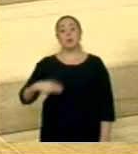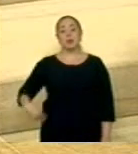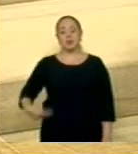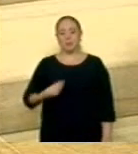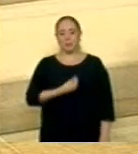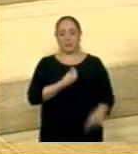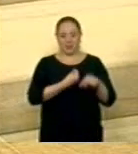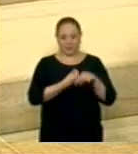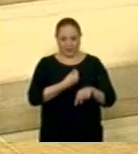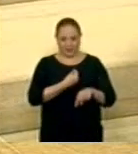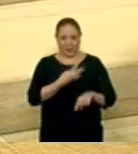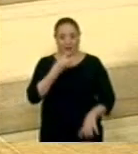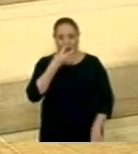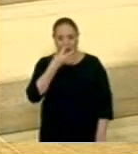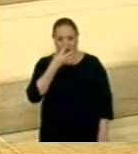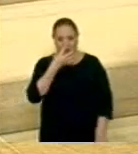assistiram ou